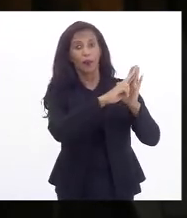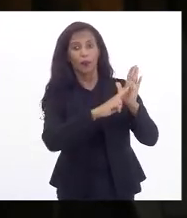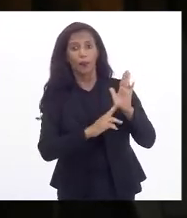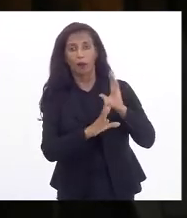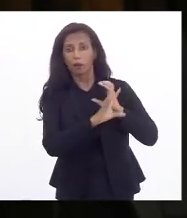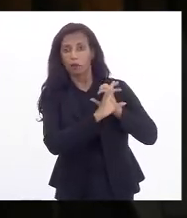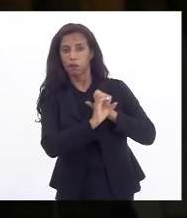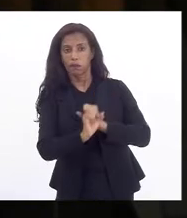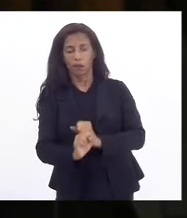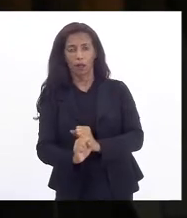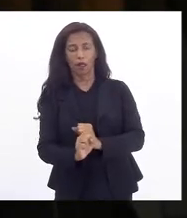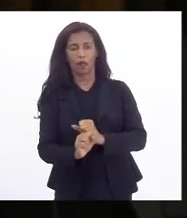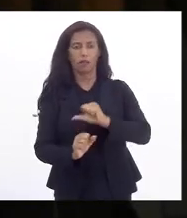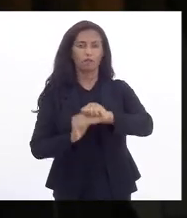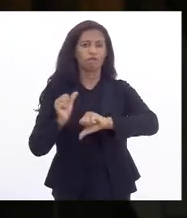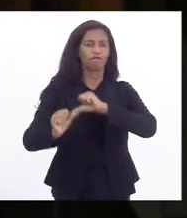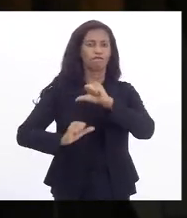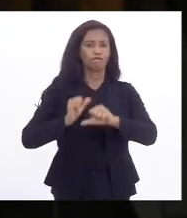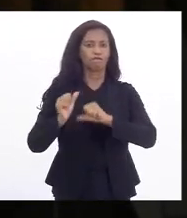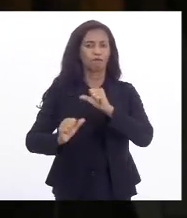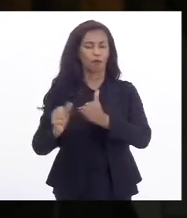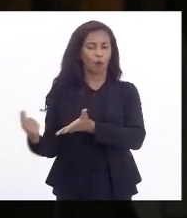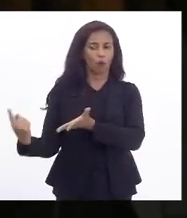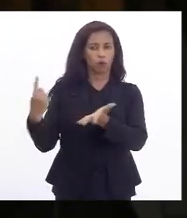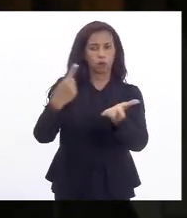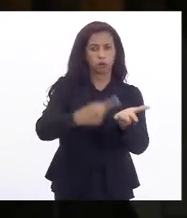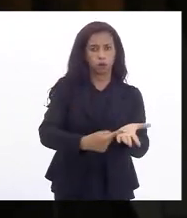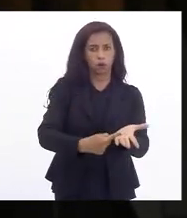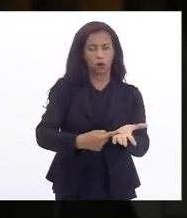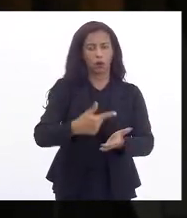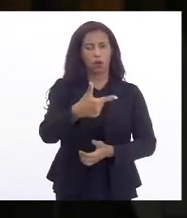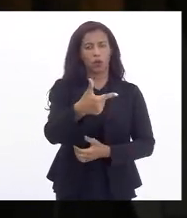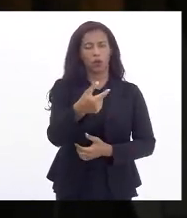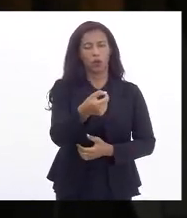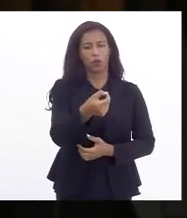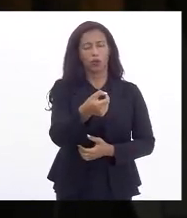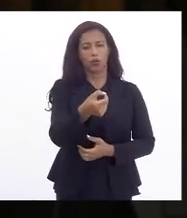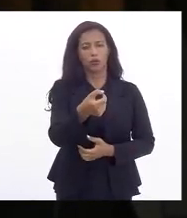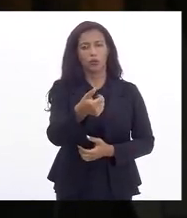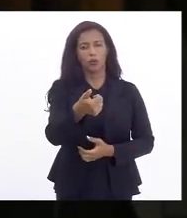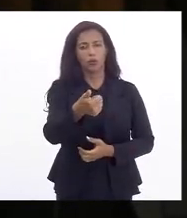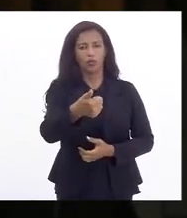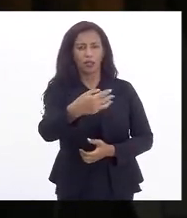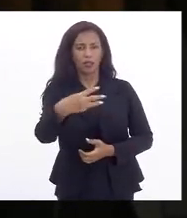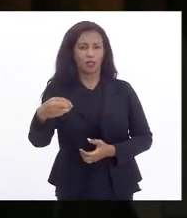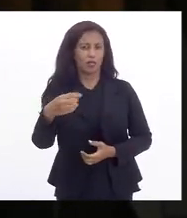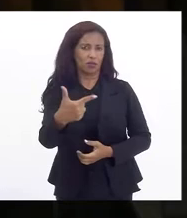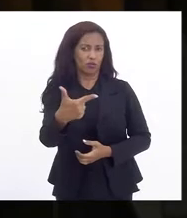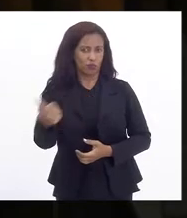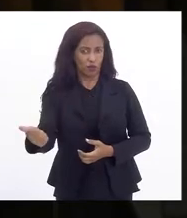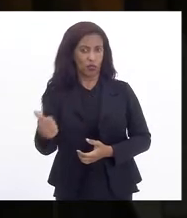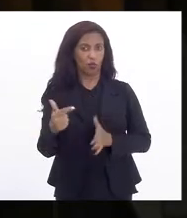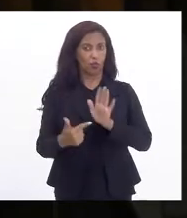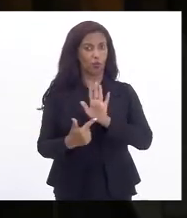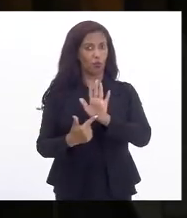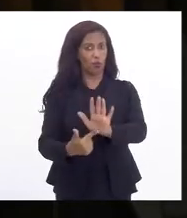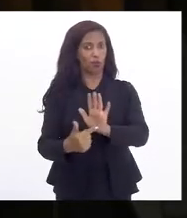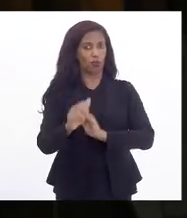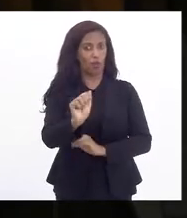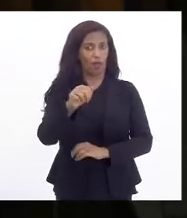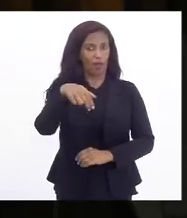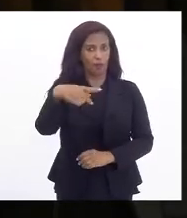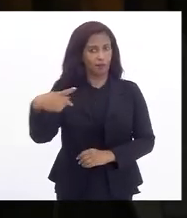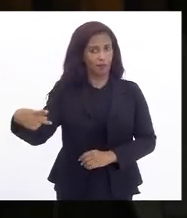de auditoria que se transformou no acórdão 2.300 2021 mostrou que a